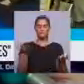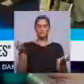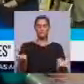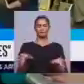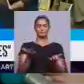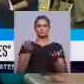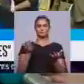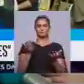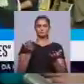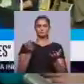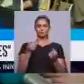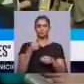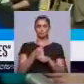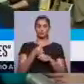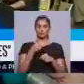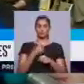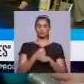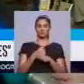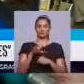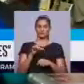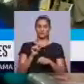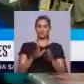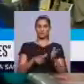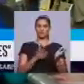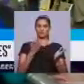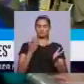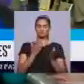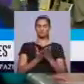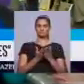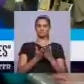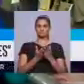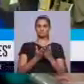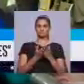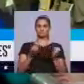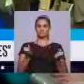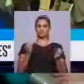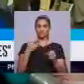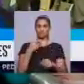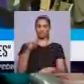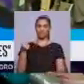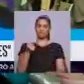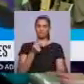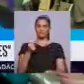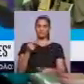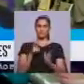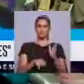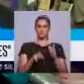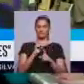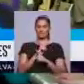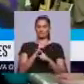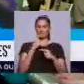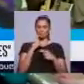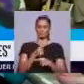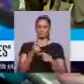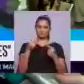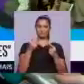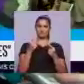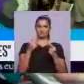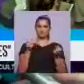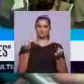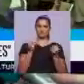balanço no emprego está um balanço não haver um DF não aumenta a dívida pública